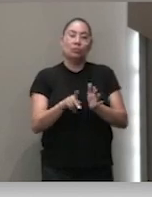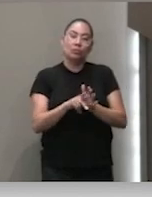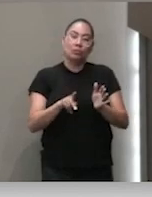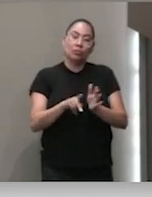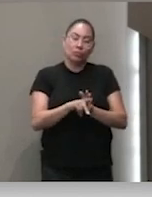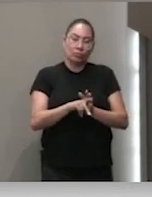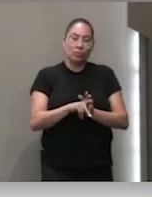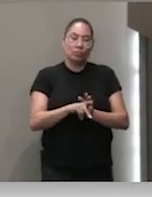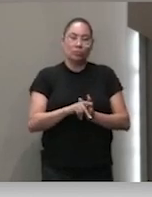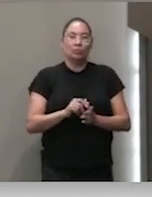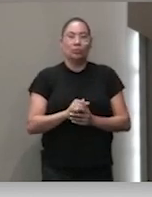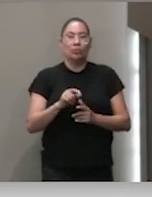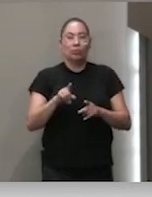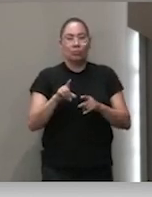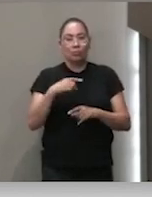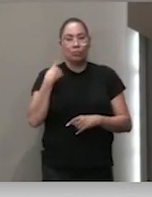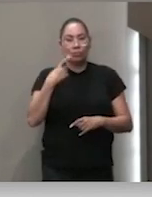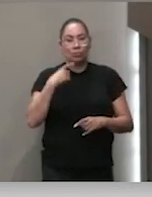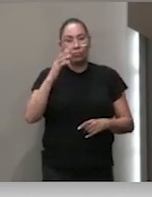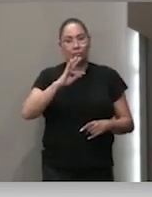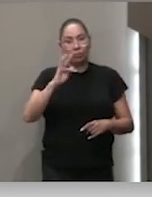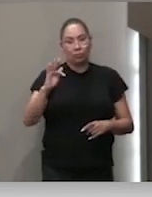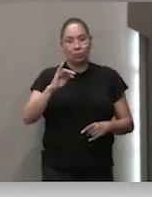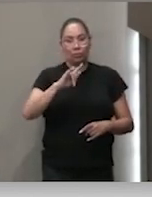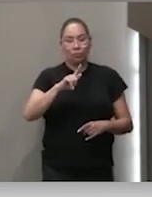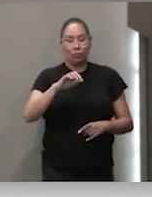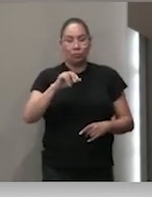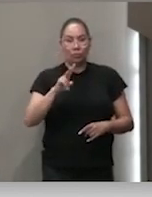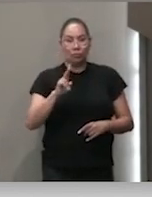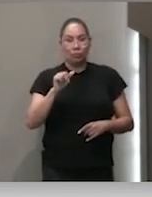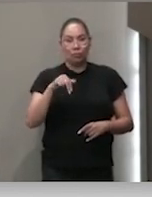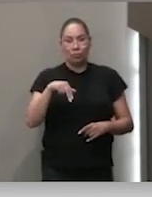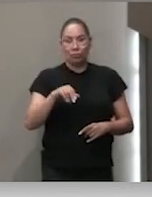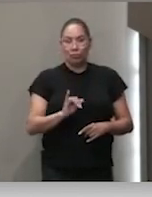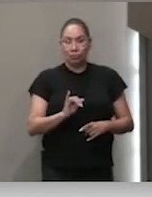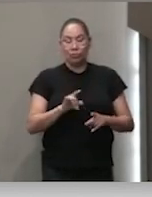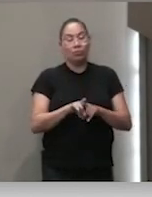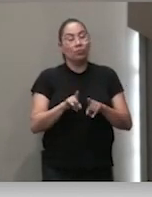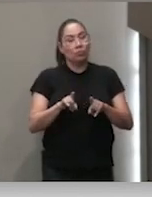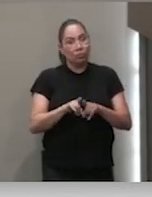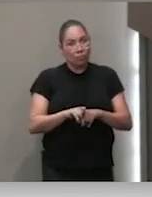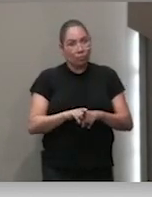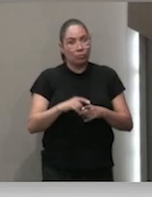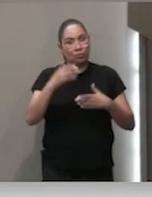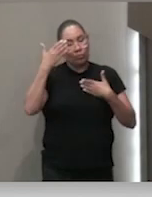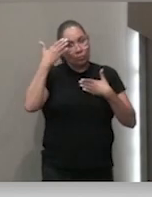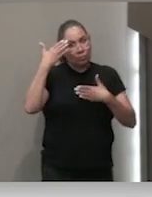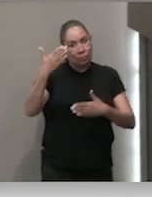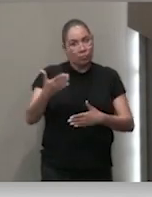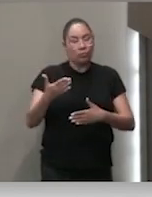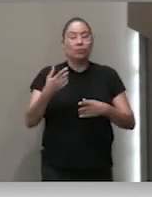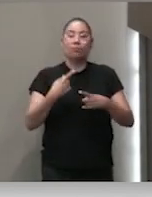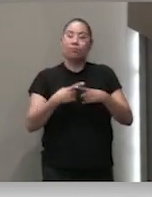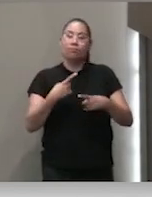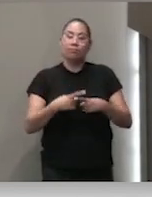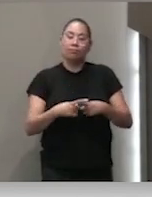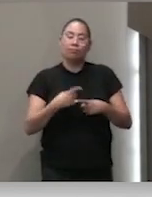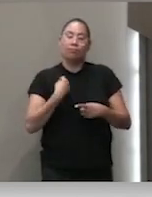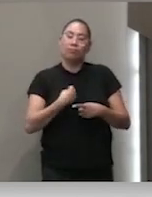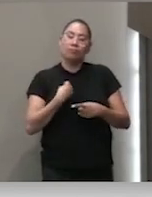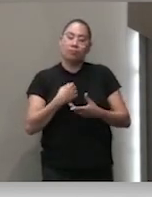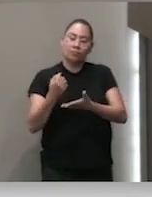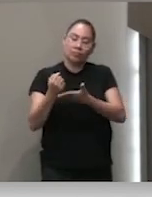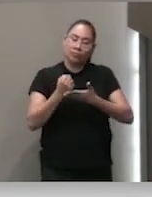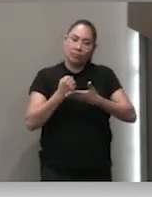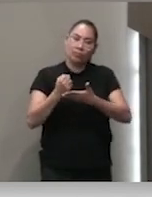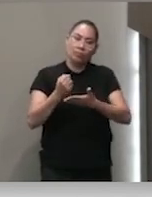Patucci, ao deputado federal Giovanni Cherini, também fica aqui o nosso agradecimento, pois também, né, nos deu todo um